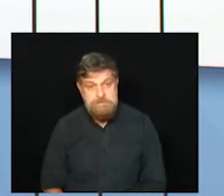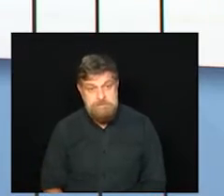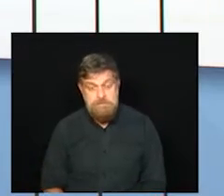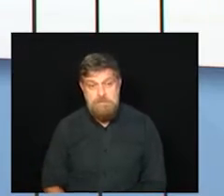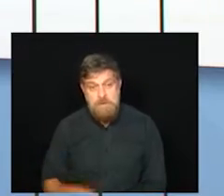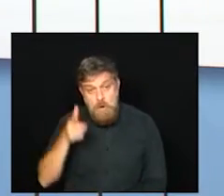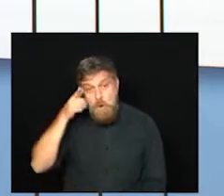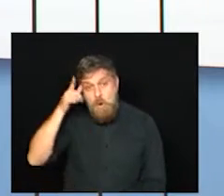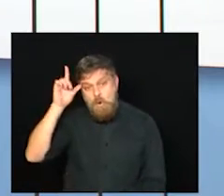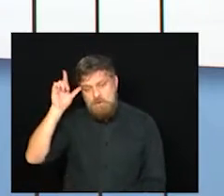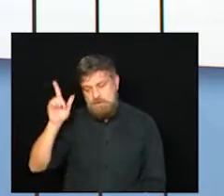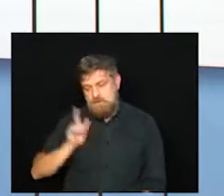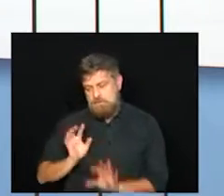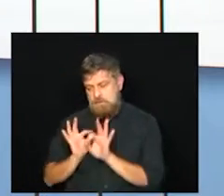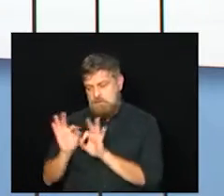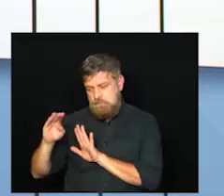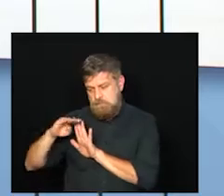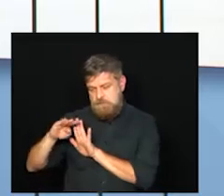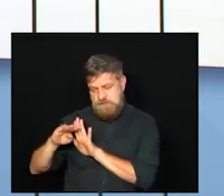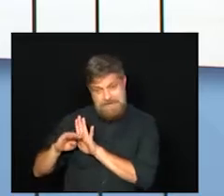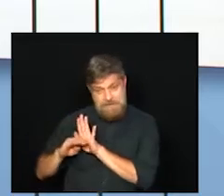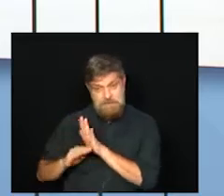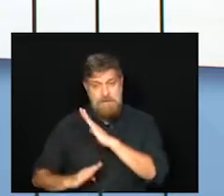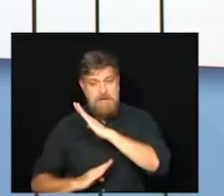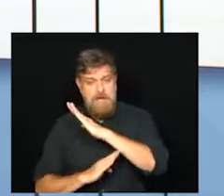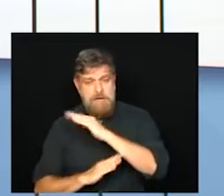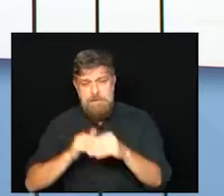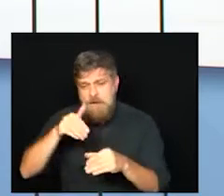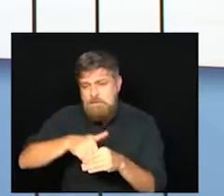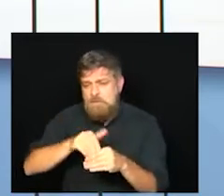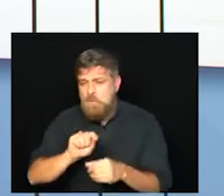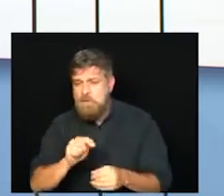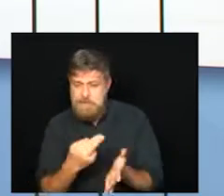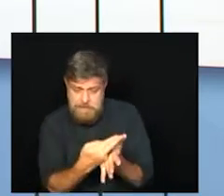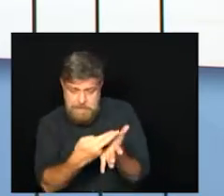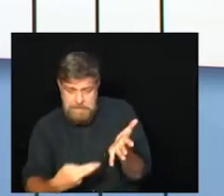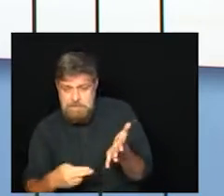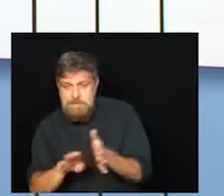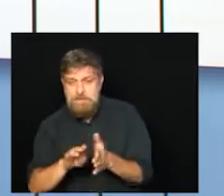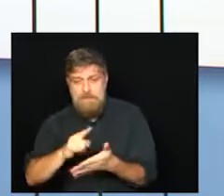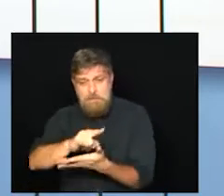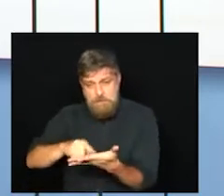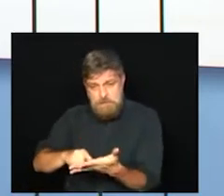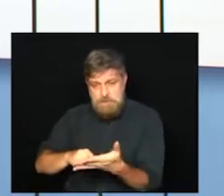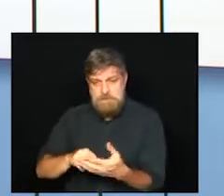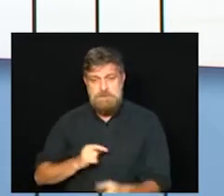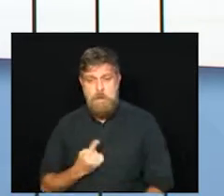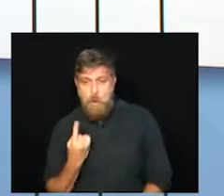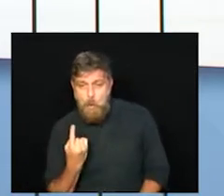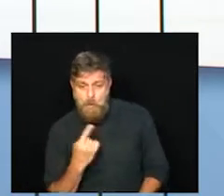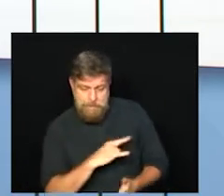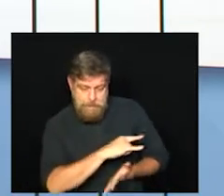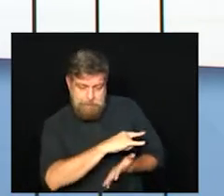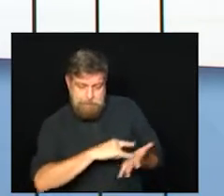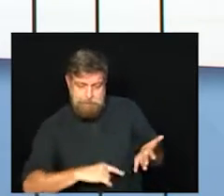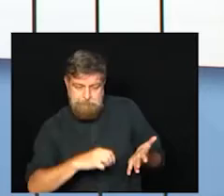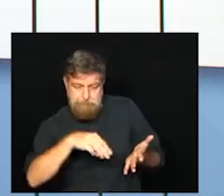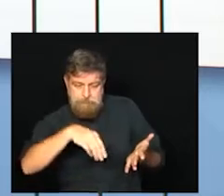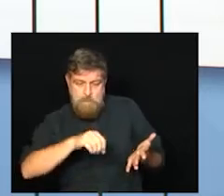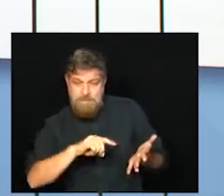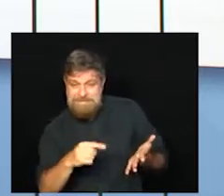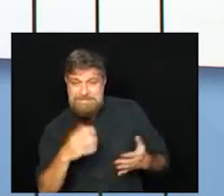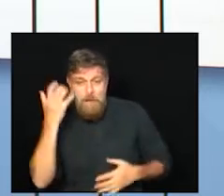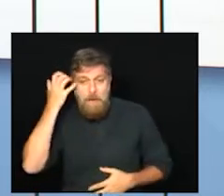E ontem, além dos projetos, a Câmara votou também requerimentos e moções. Uma das moções é de autoria da